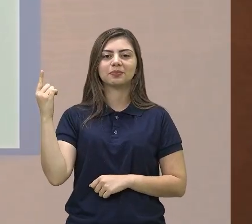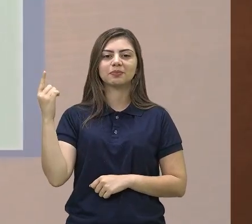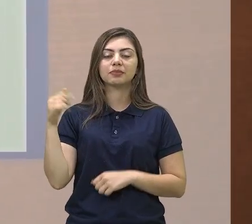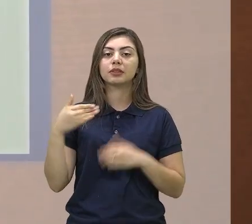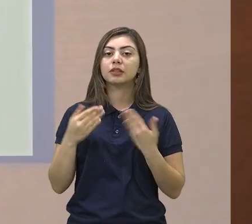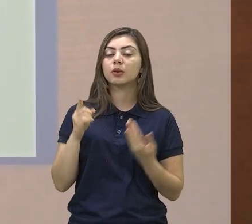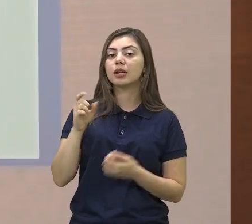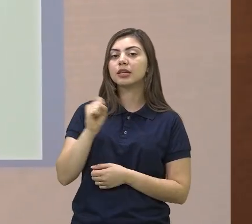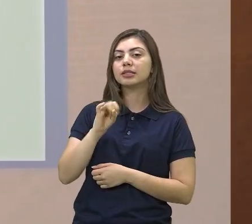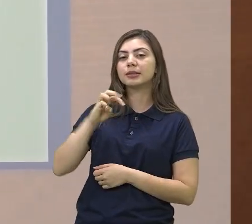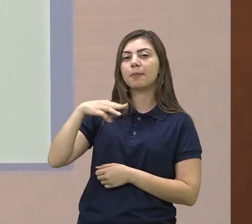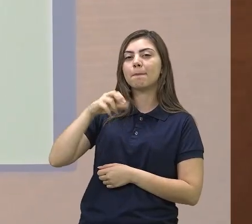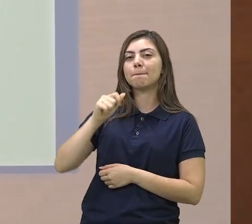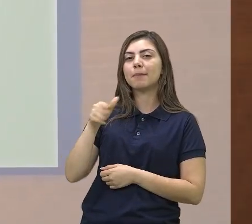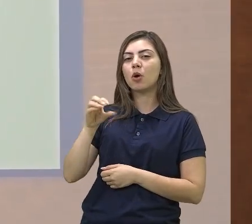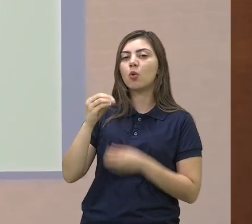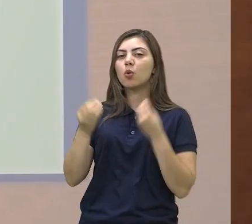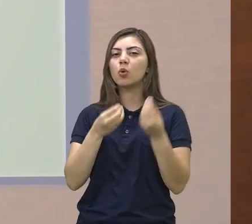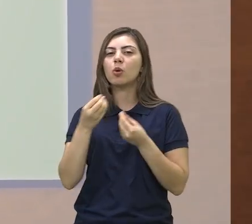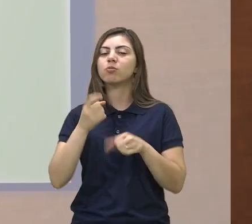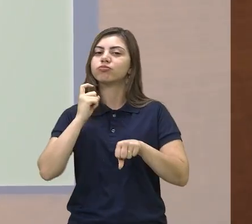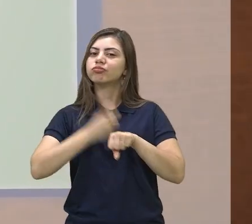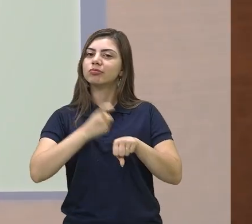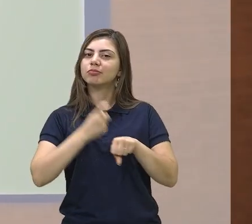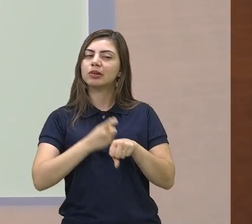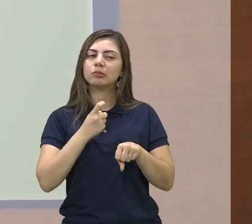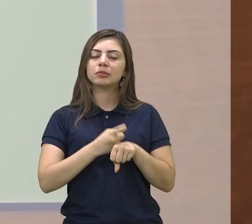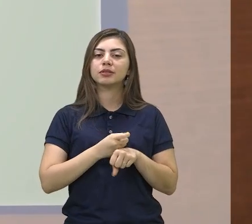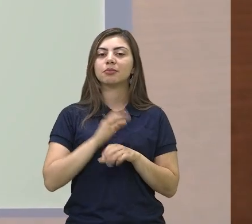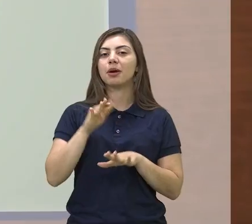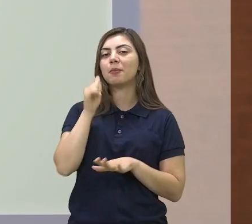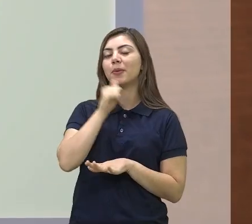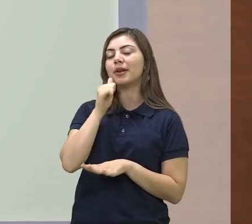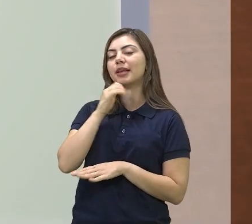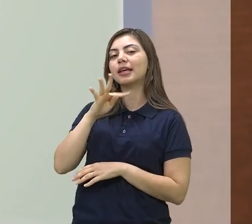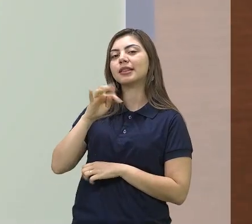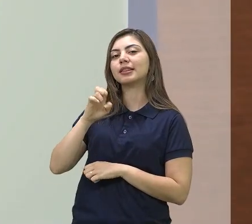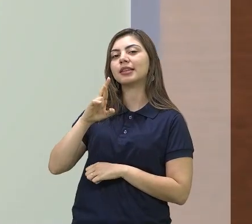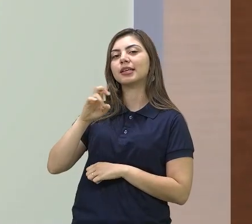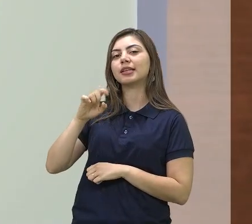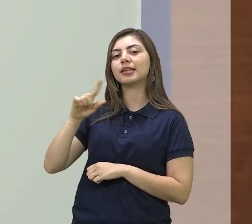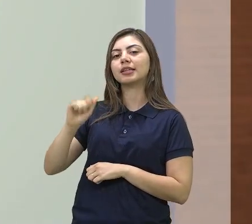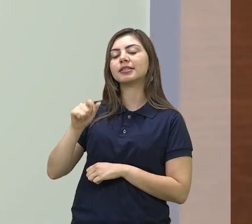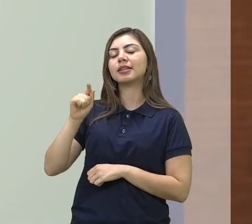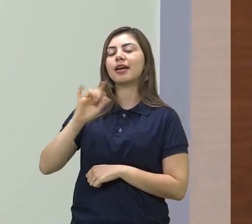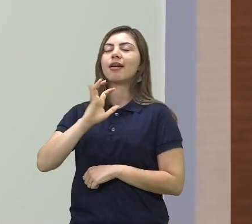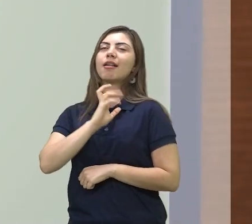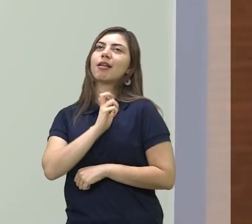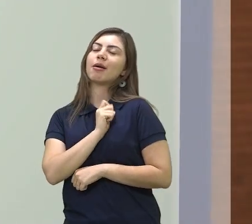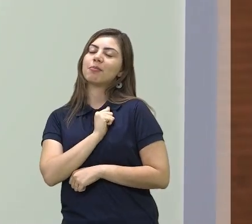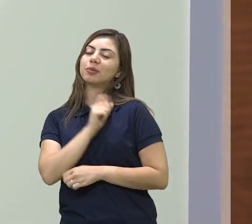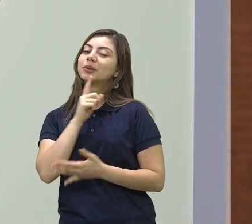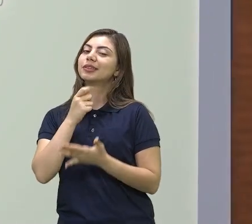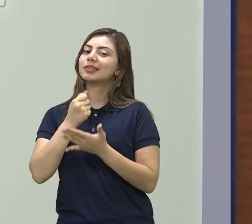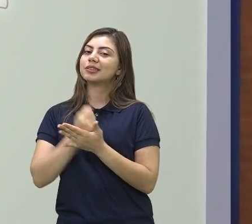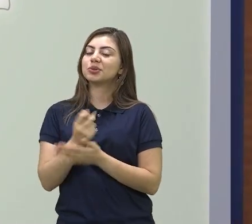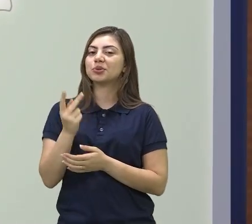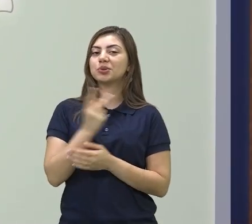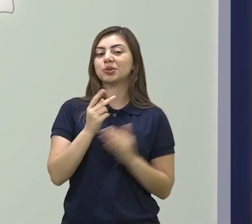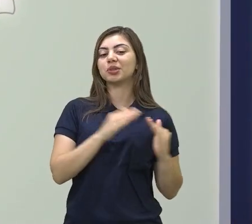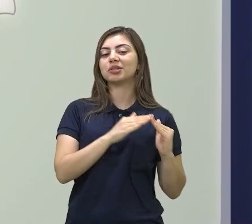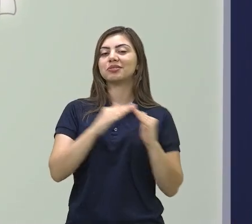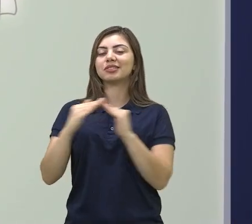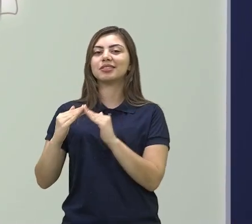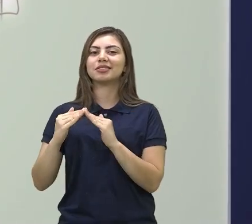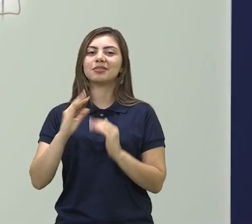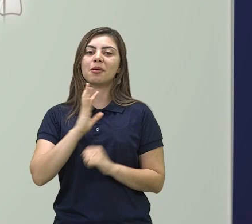Simão, rebelde e intenso. Teresa, delicada e decidida. Vizinhos apaixonados. Mas